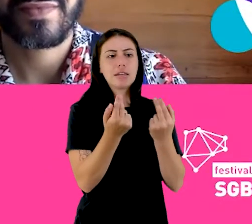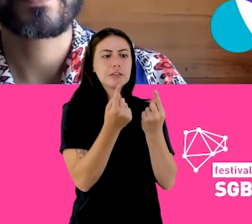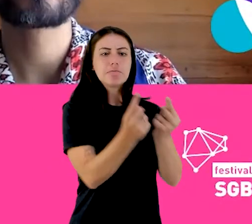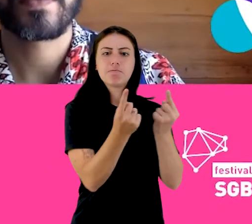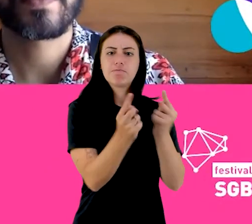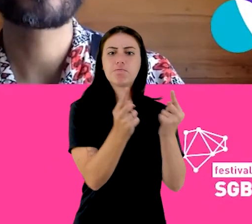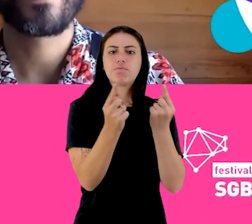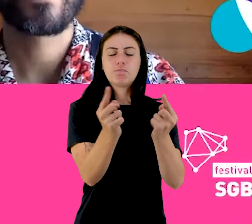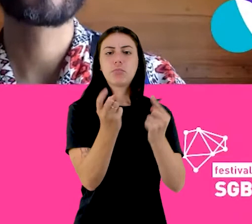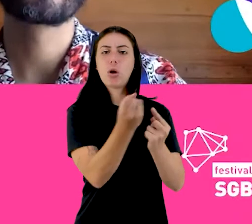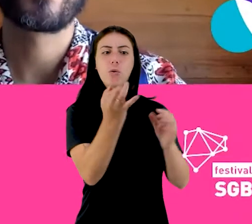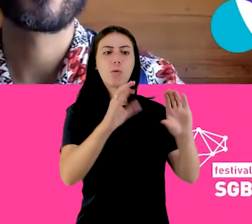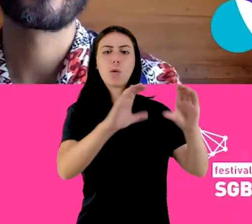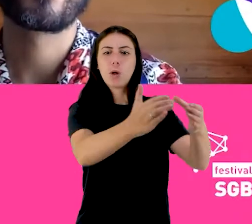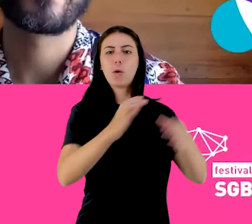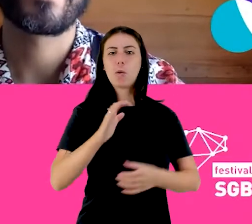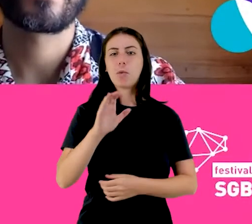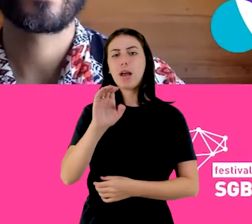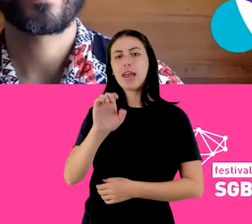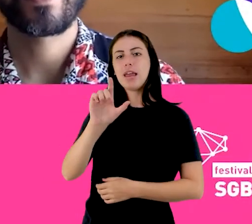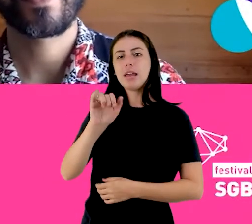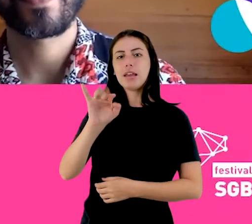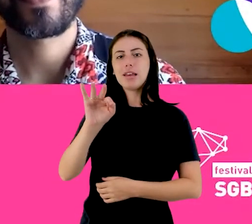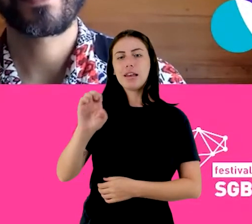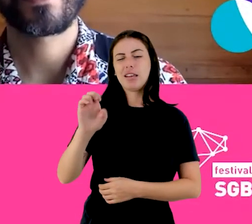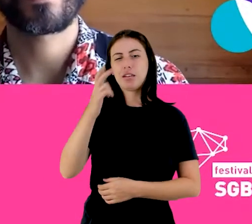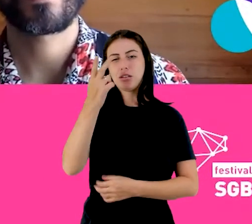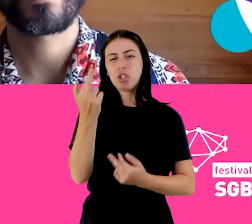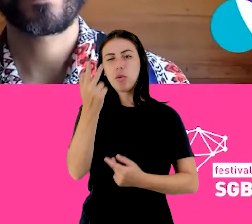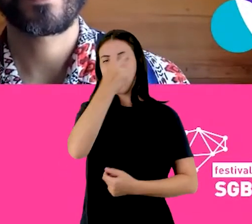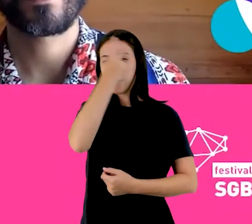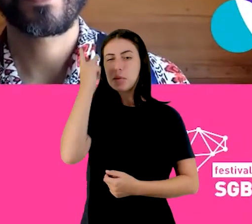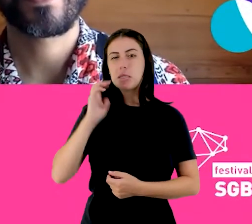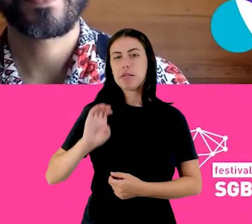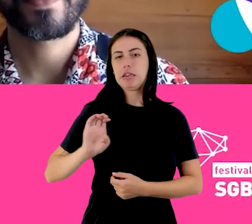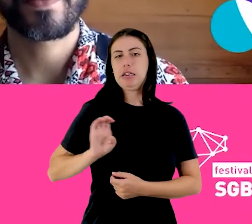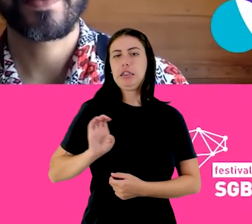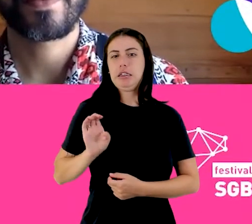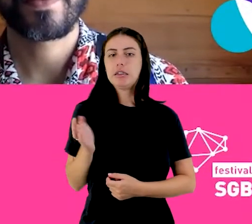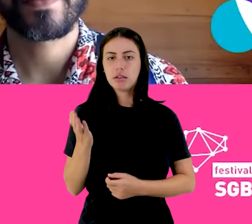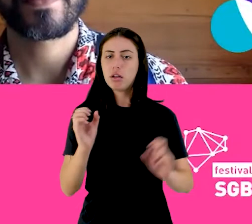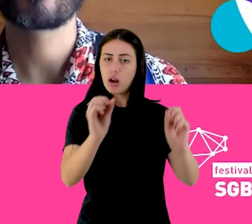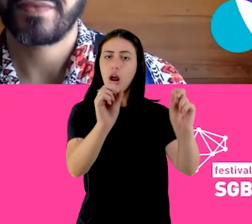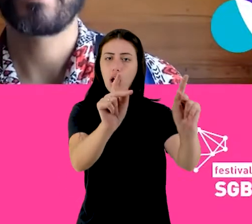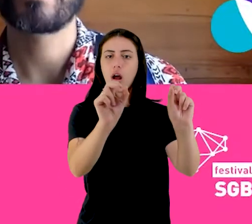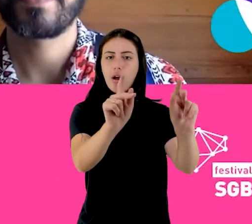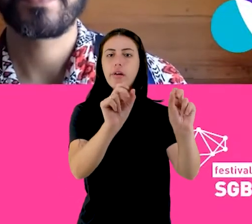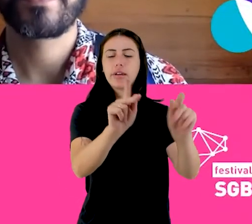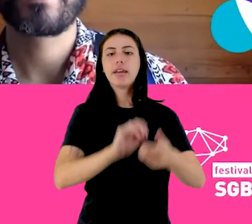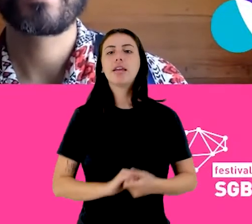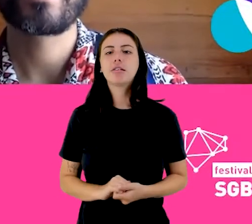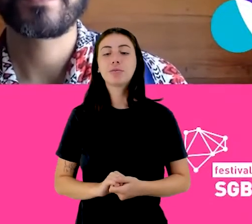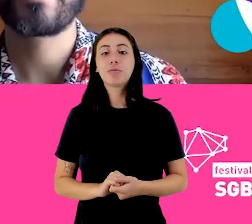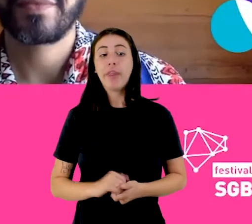densa, porque era uma história que a gente estava revelando, que a gente poderia, inclusive, inquietar, incomodar algumas elites, algumas pessoas